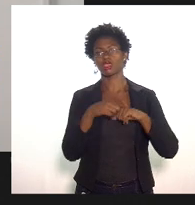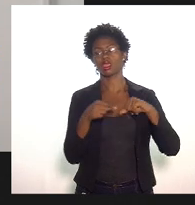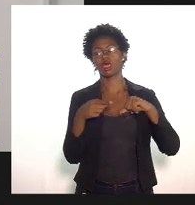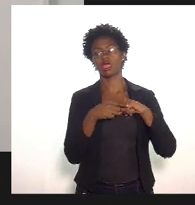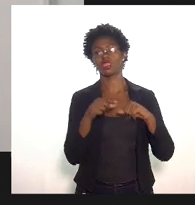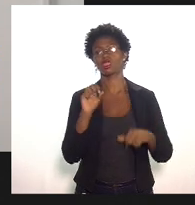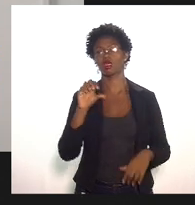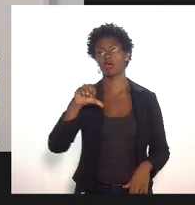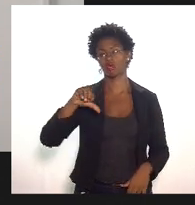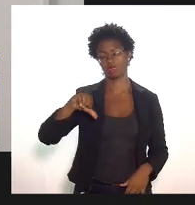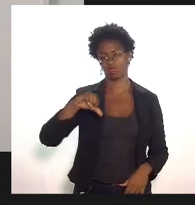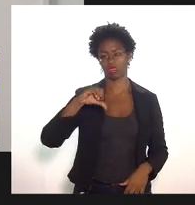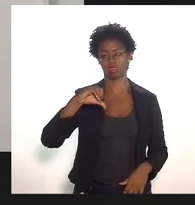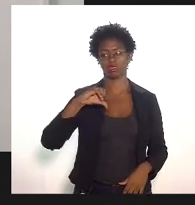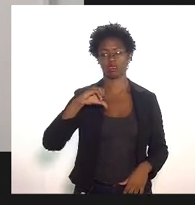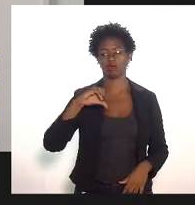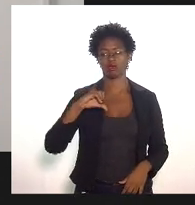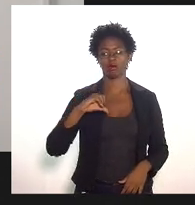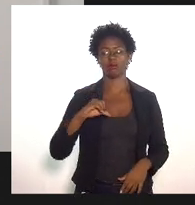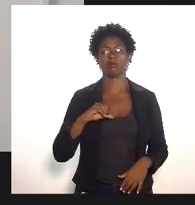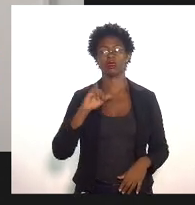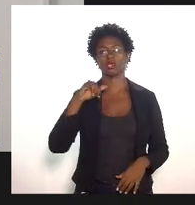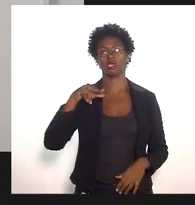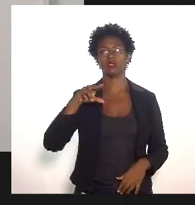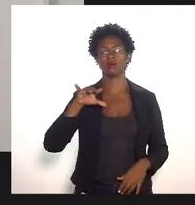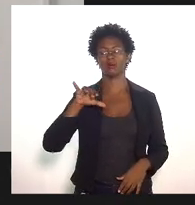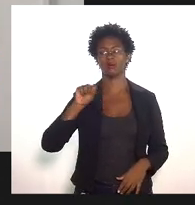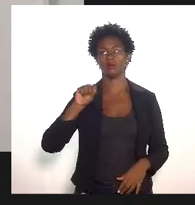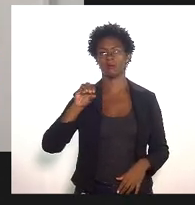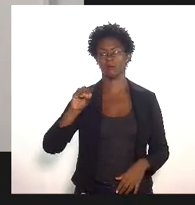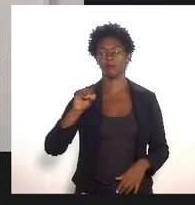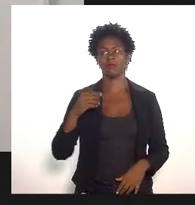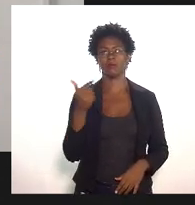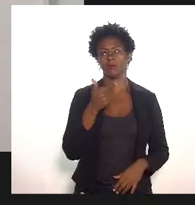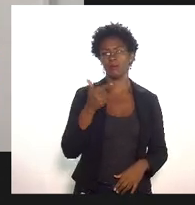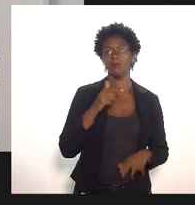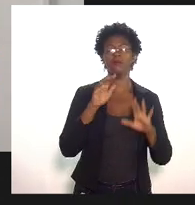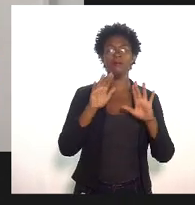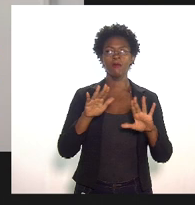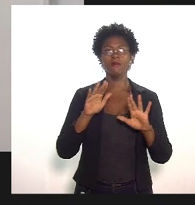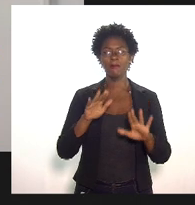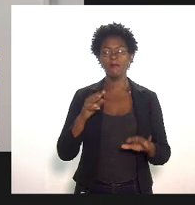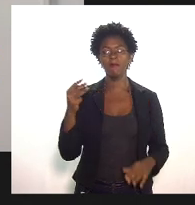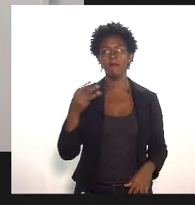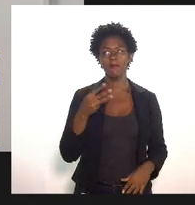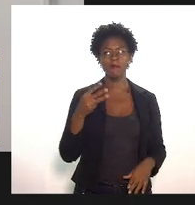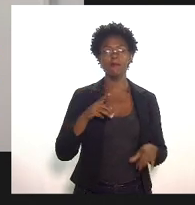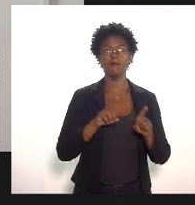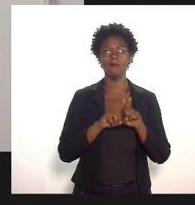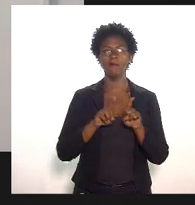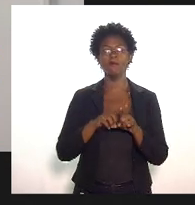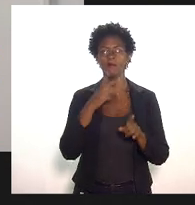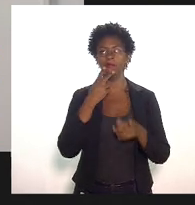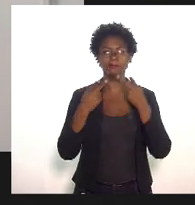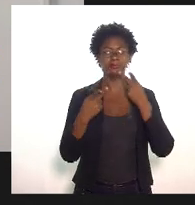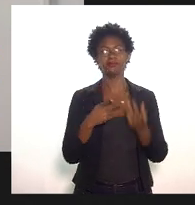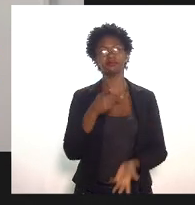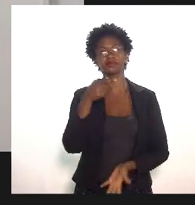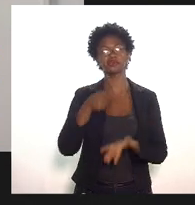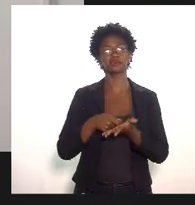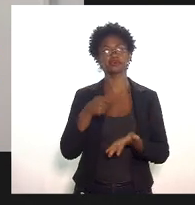9º, inciso 2º, o inciso 3º, deputado Valdeque, também fala ter